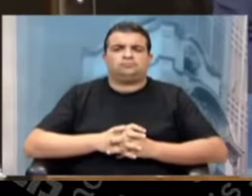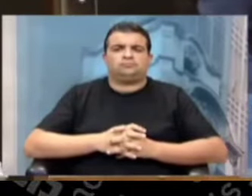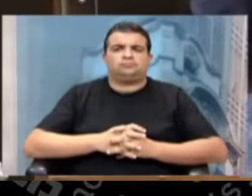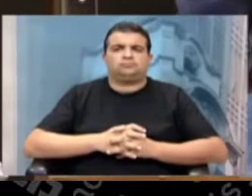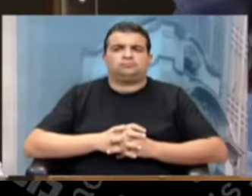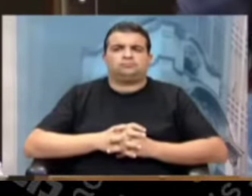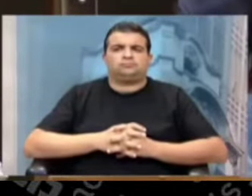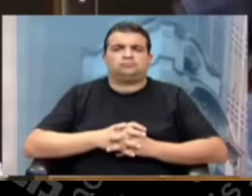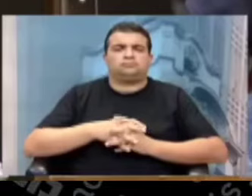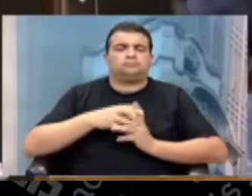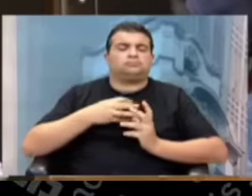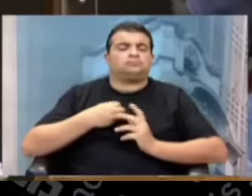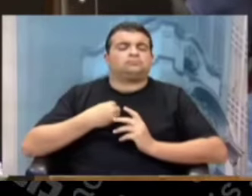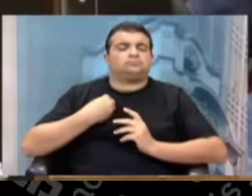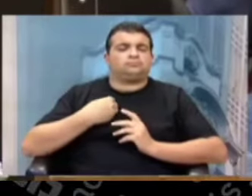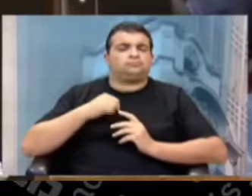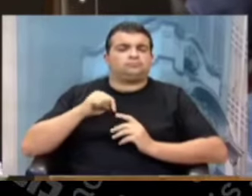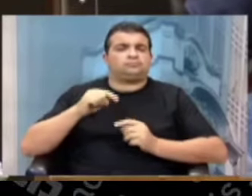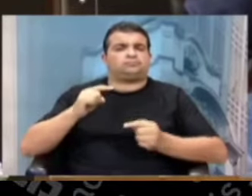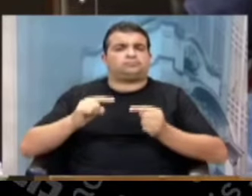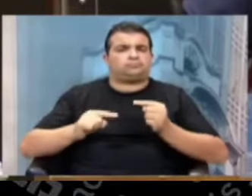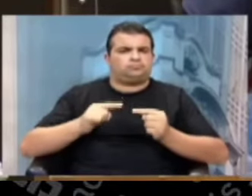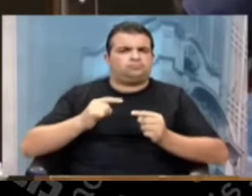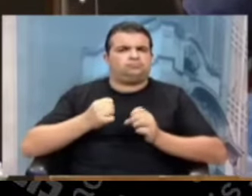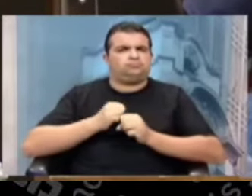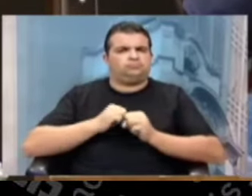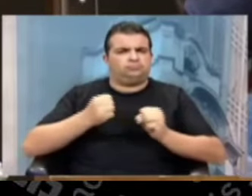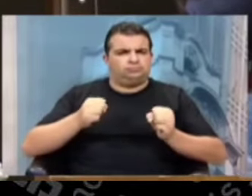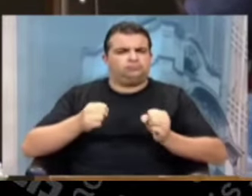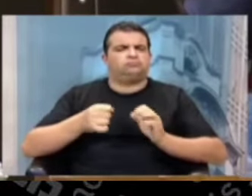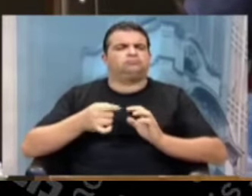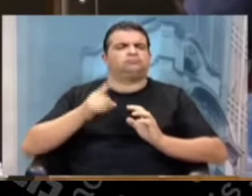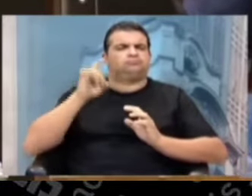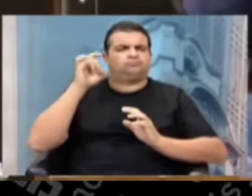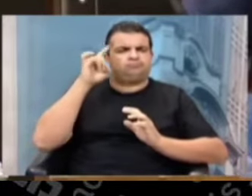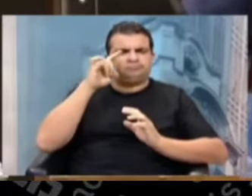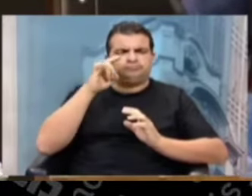Estamos aqui, então, debatendo o famigerado homeschooling.